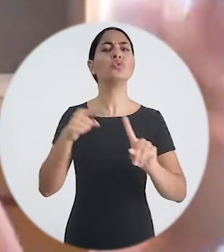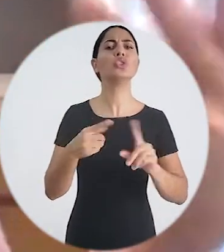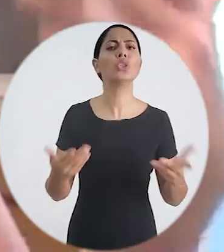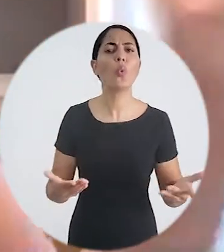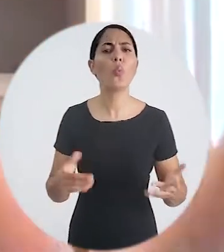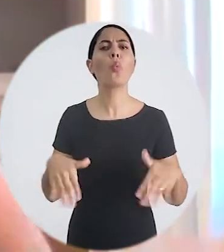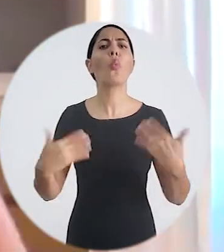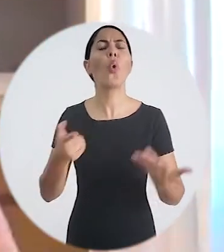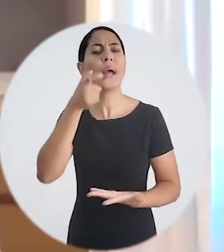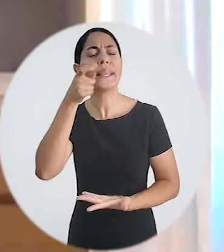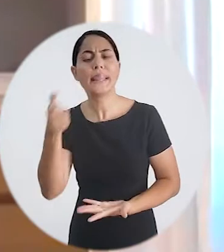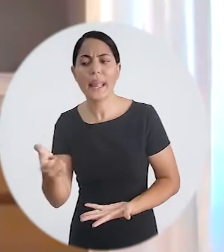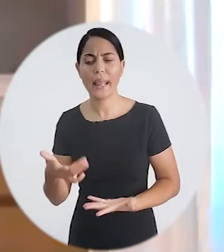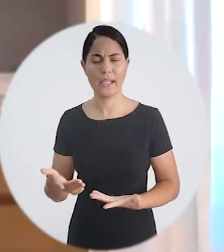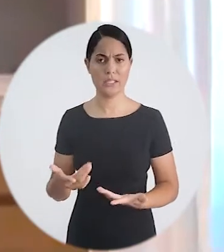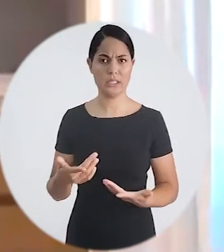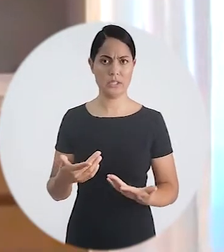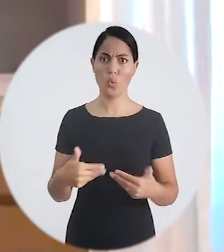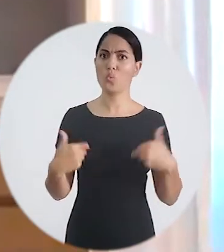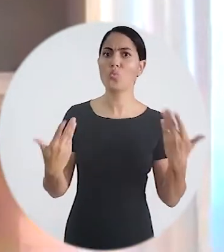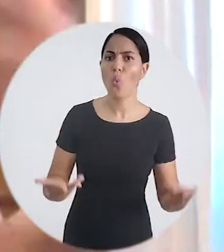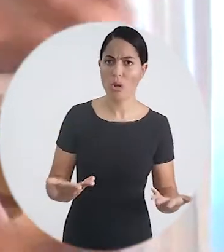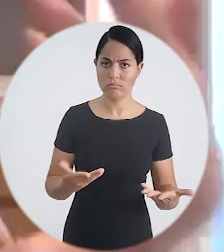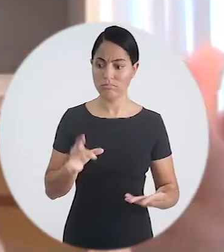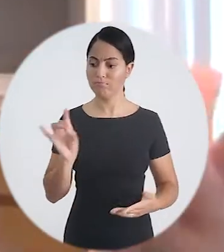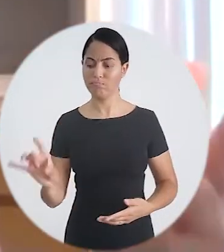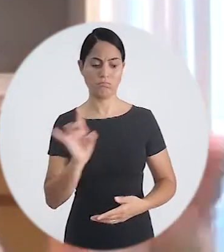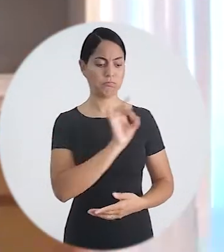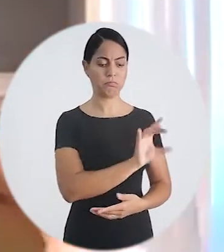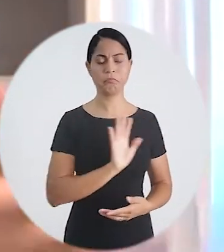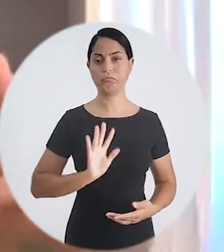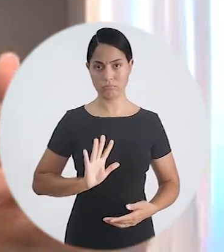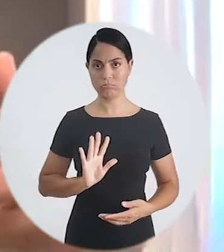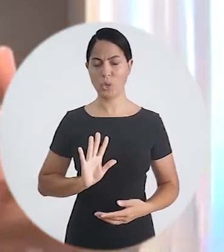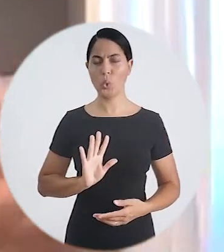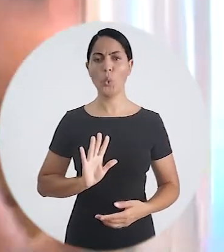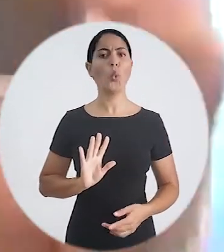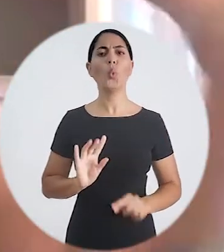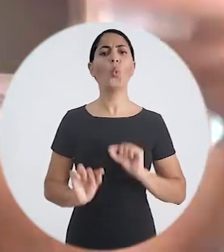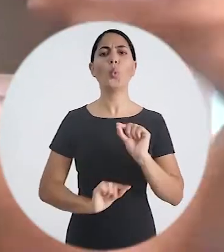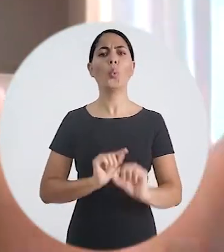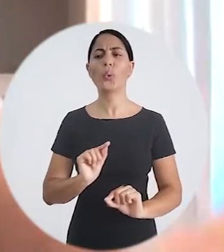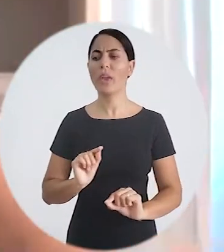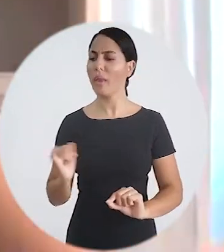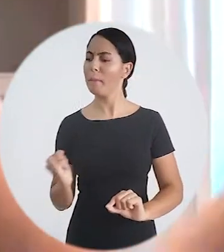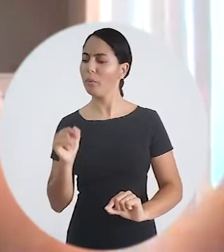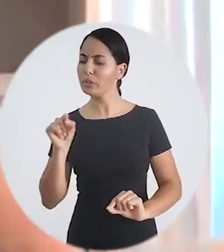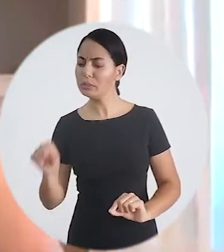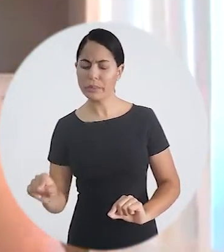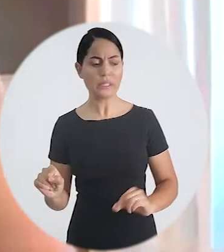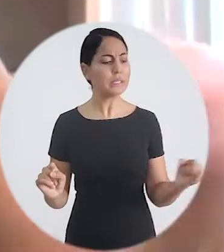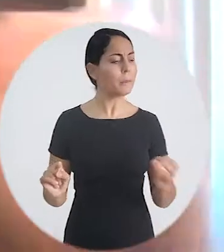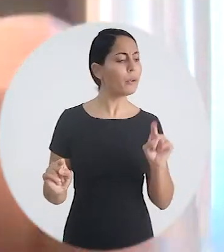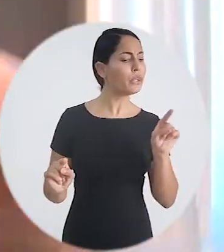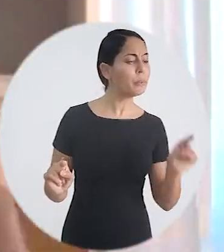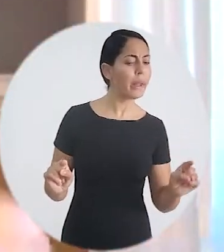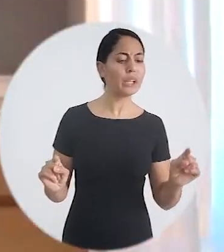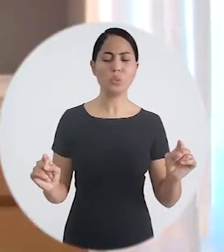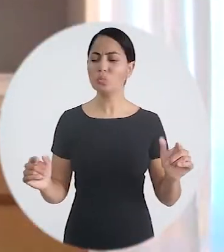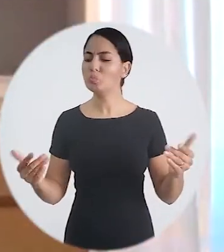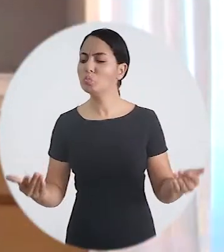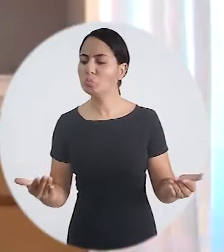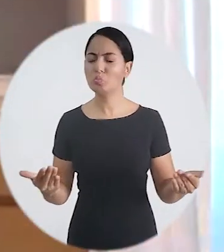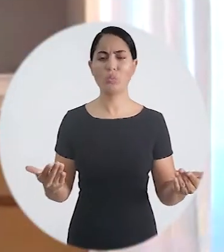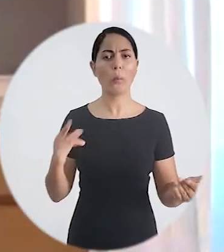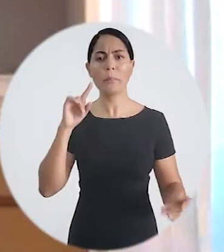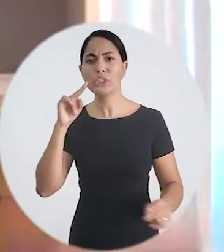chama em mediação, os interesses, né, o porquê, o que é realmente importante para um lado, o que é realmente